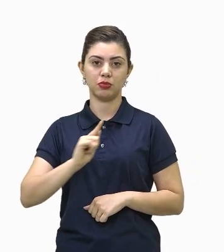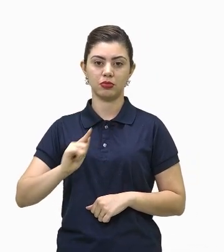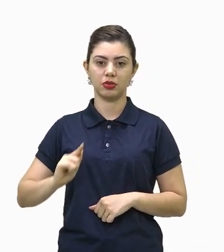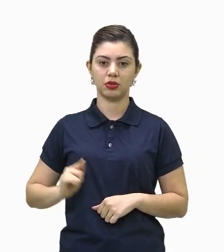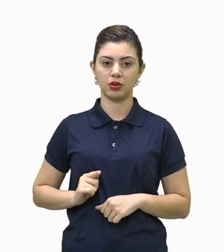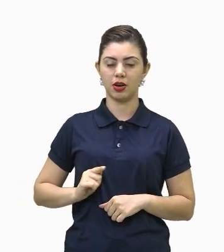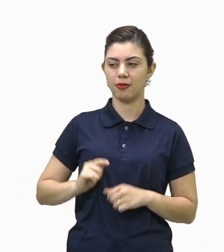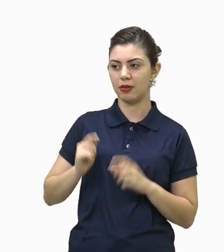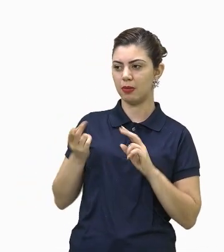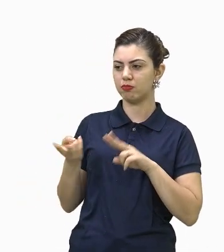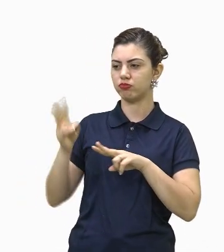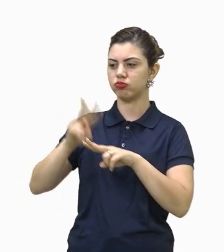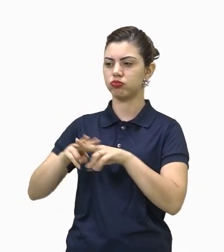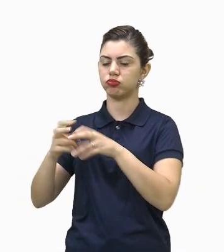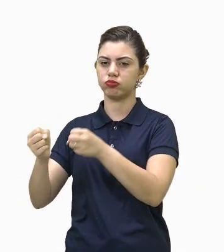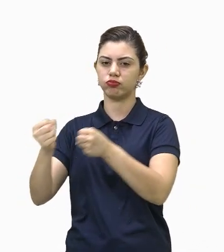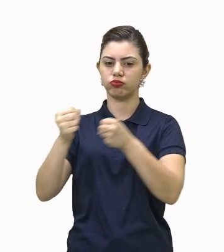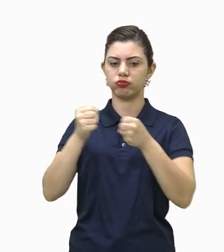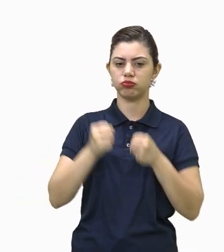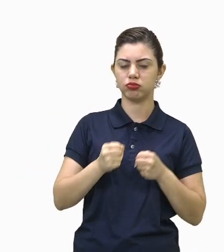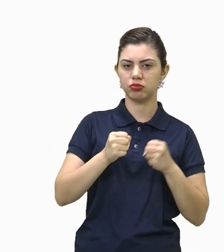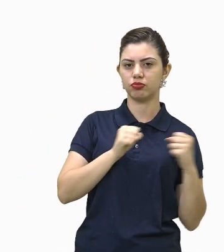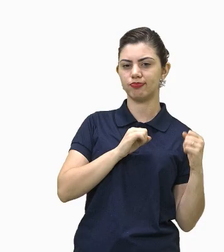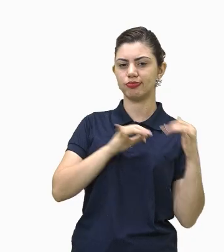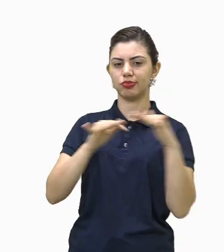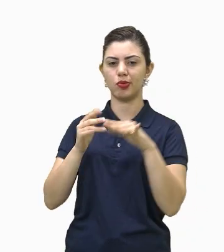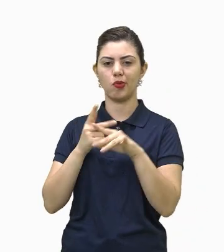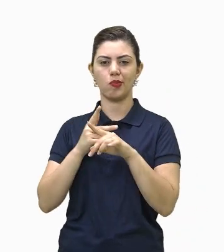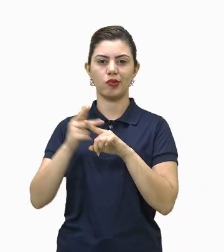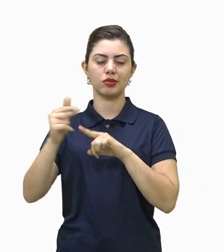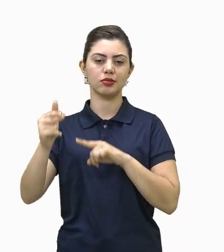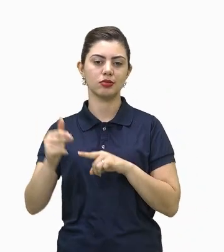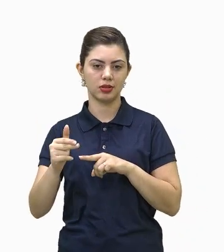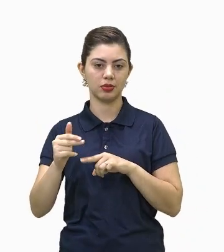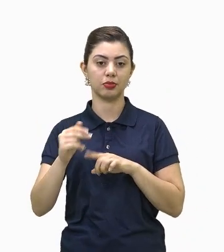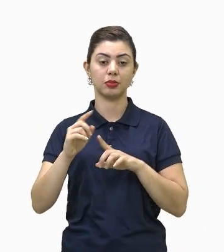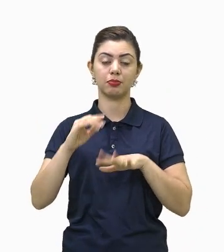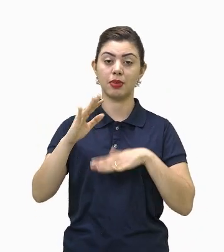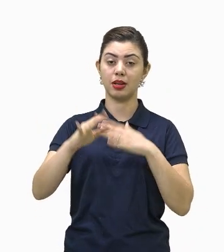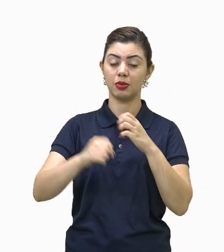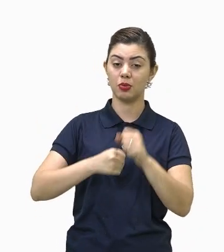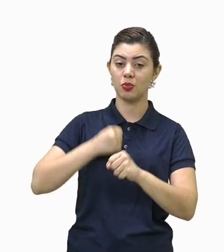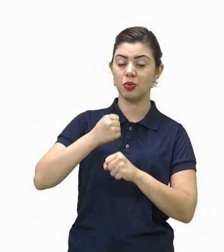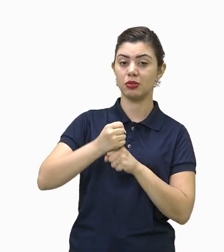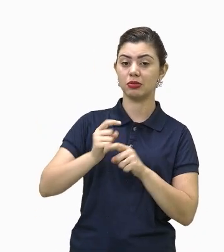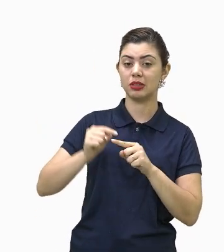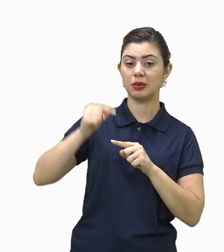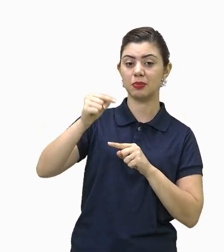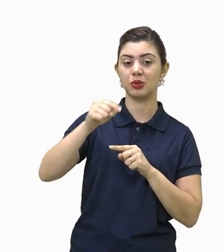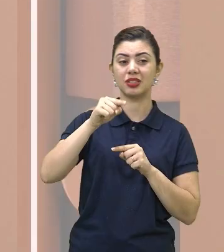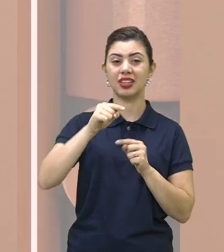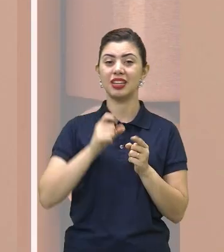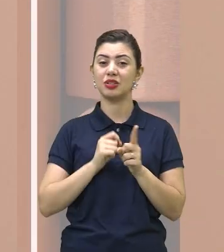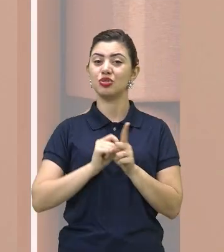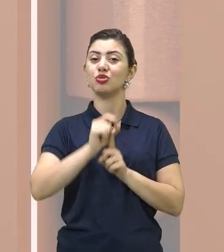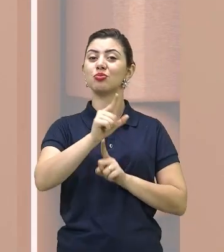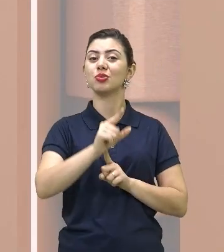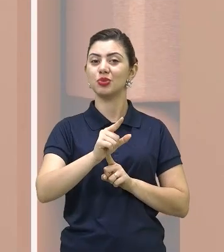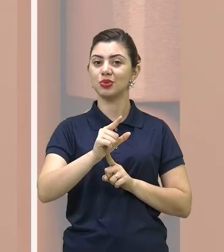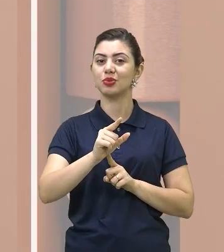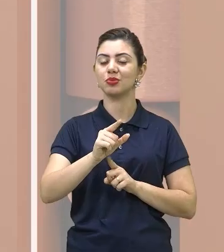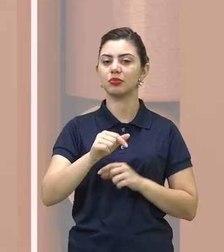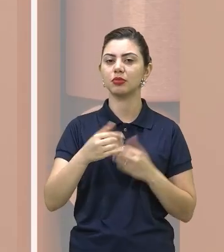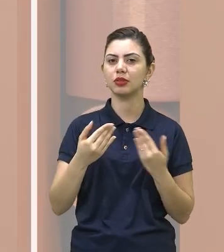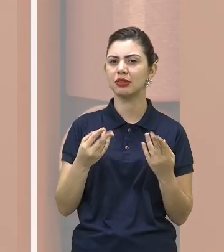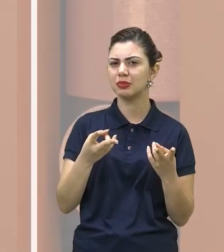a cidade. No ano seguinte, que eles serão, então, expulsos da Bahia. Então, percebam que eles